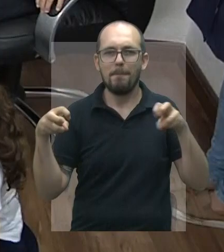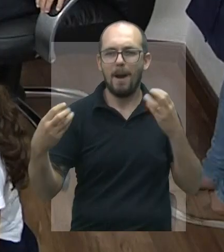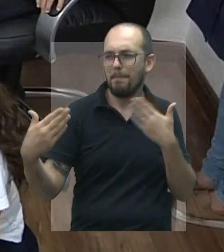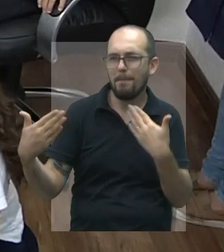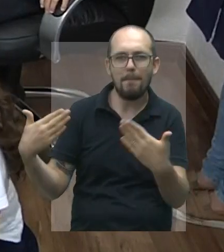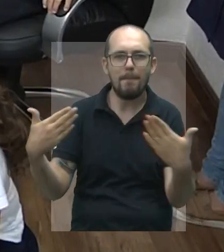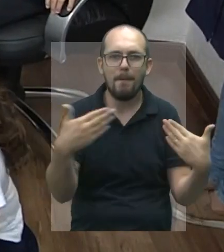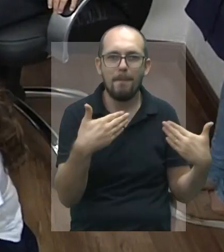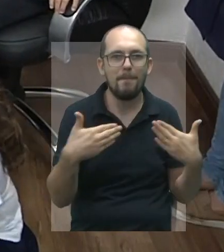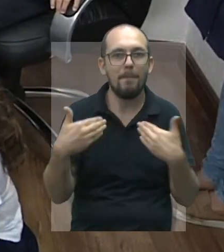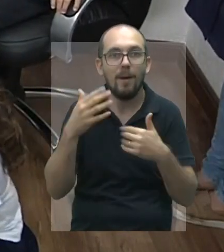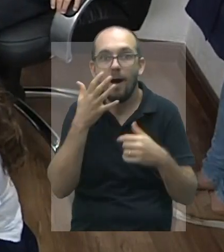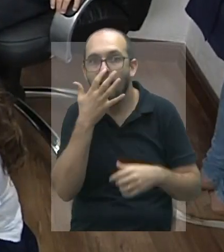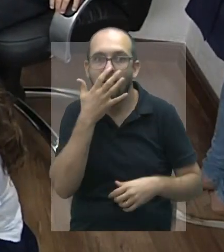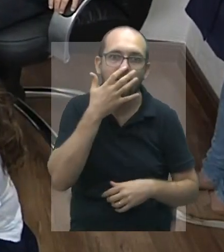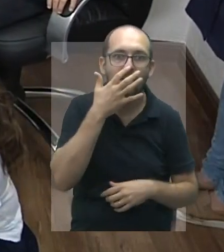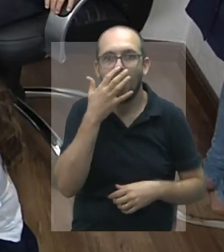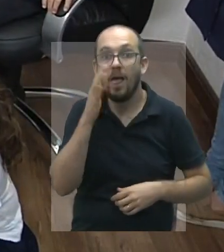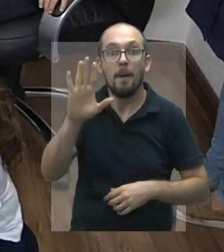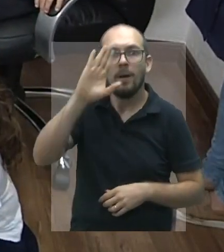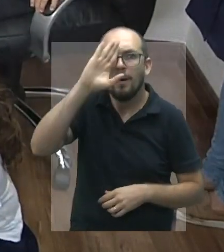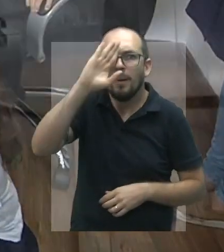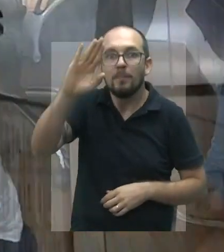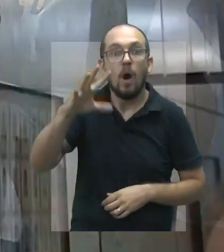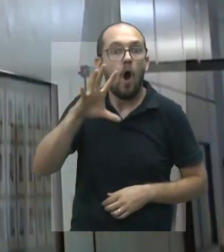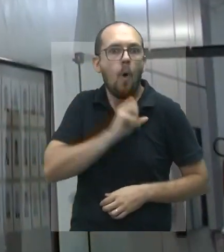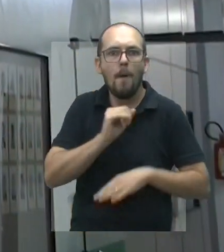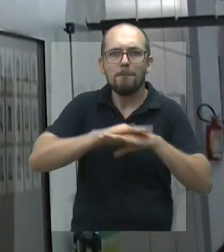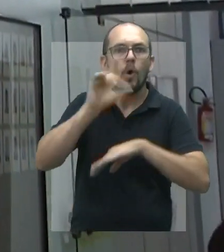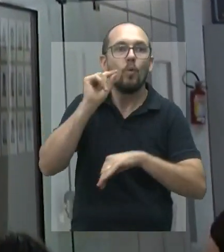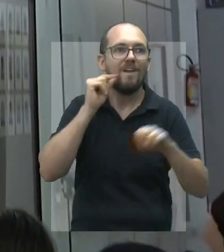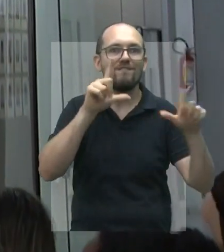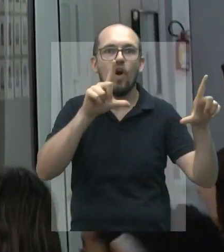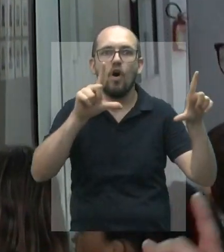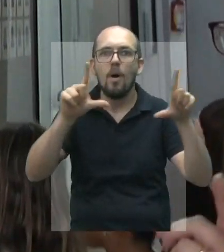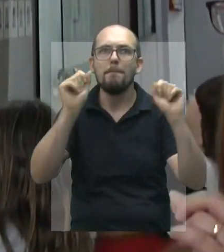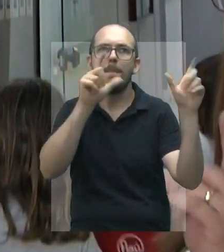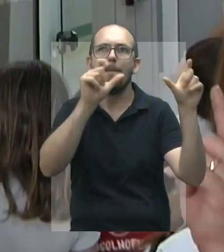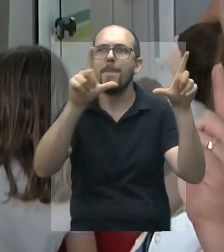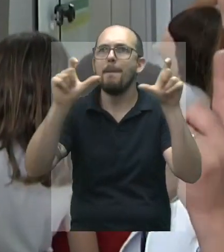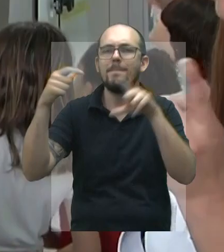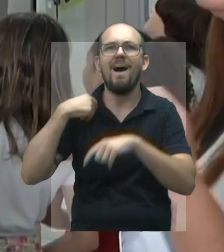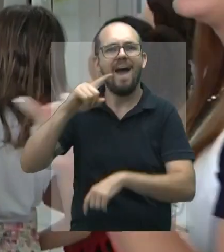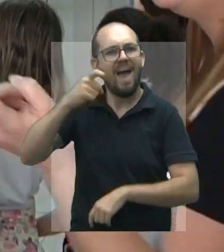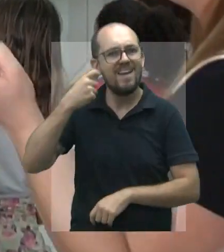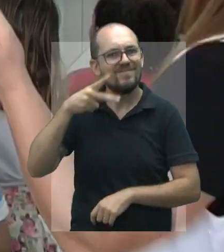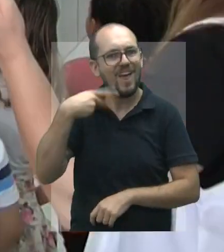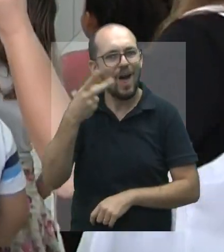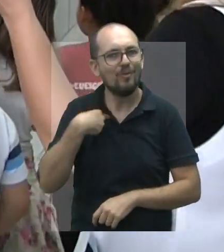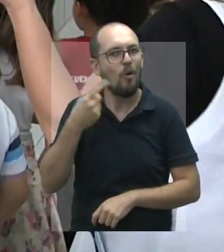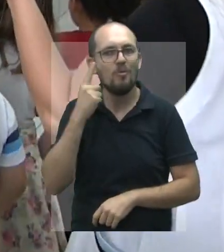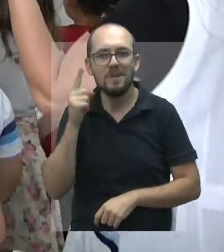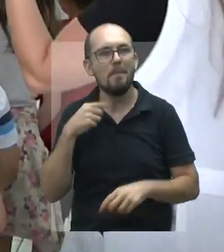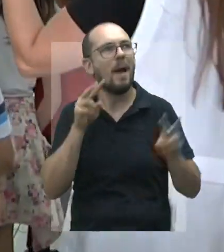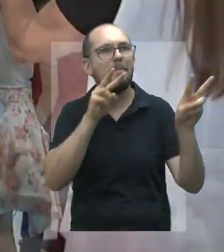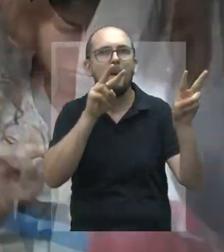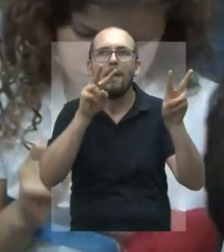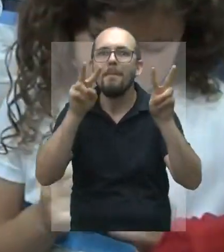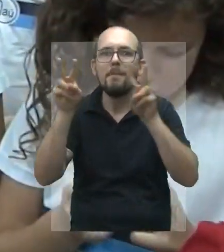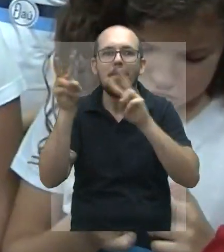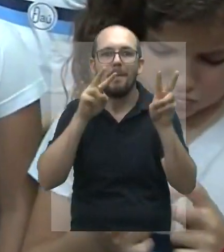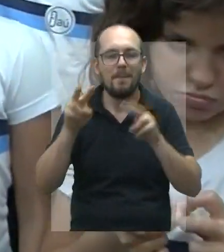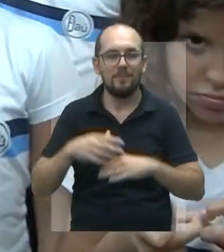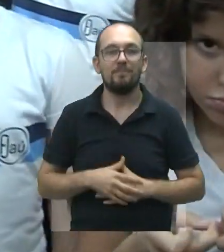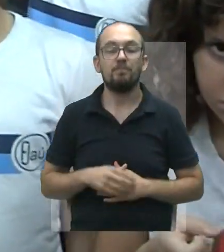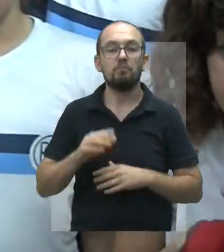criançada, que ficou maravilhada mesmo com a galeria de fotos de ex-vereadores e também de ex-presidentes da casa. No